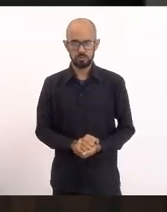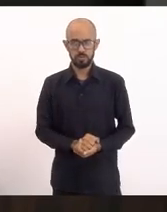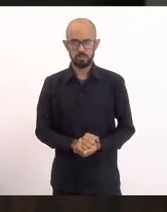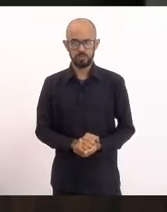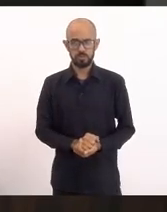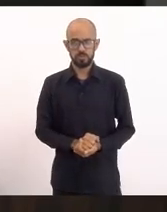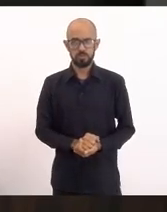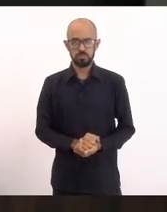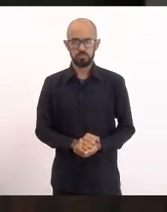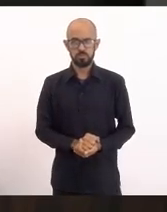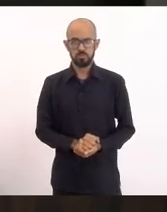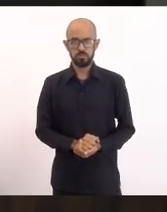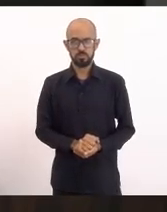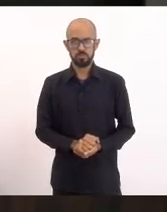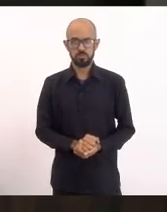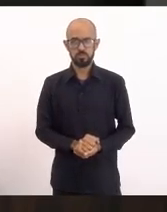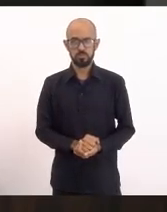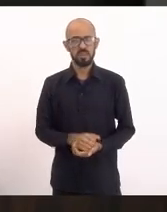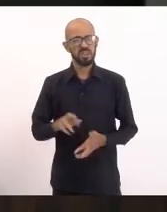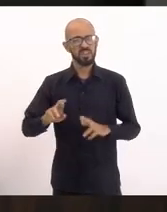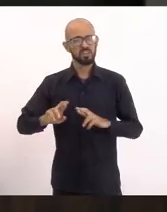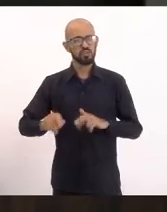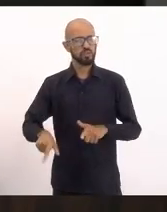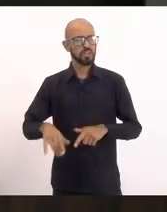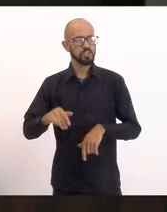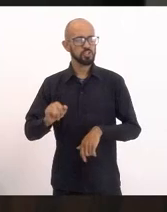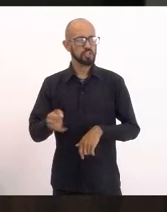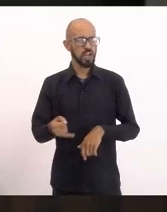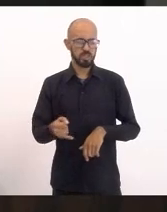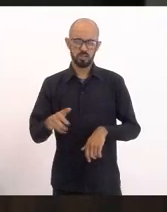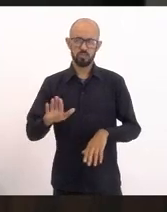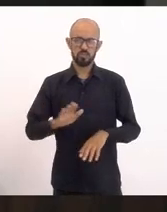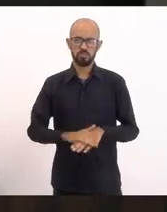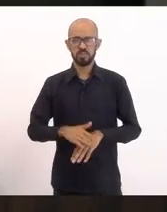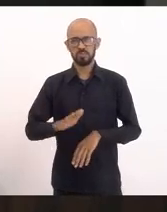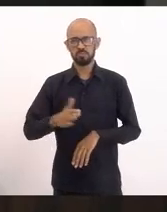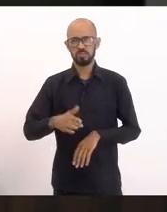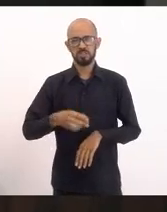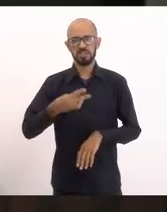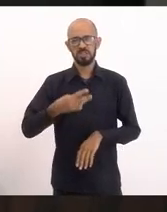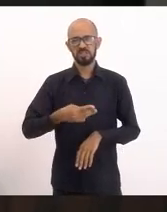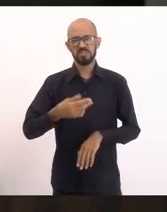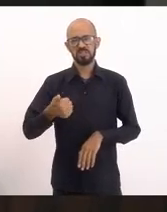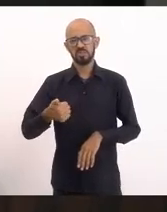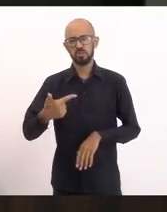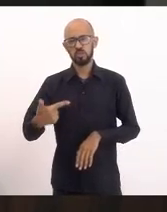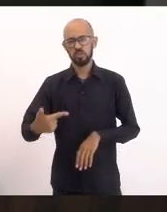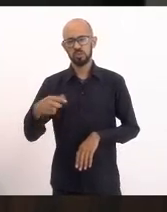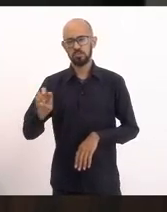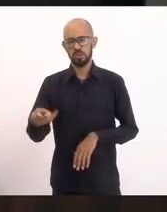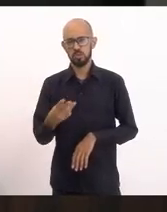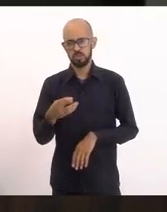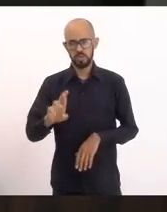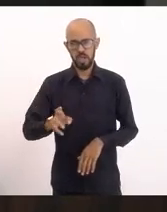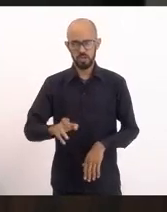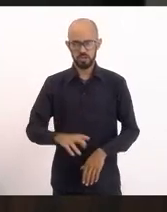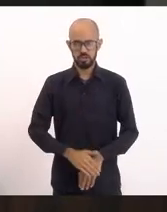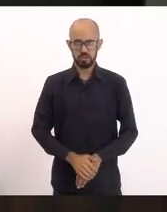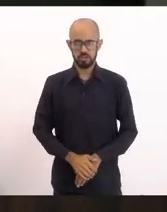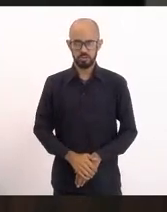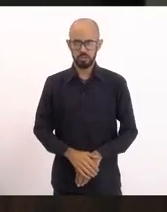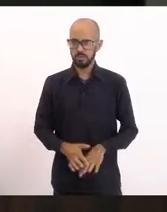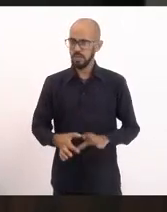salvo janeiro, que tem muitas férias, seria da ordem de 312 milhões de reais. Então, fiquem